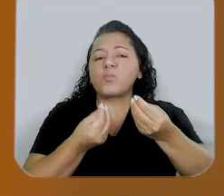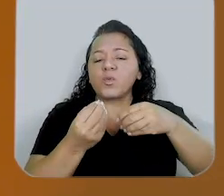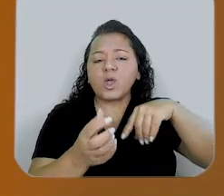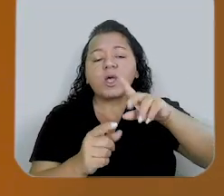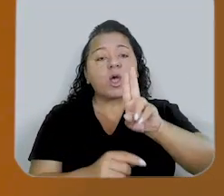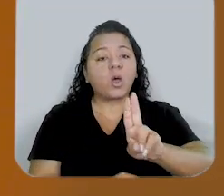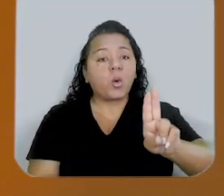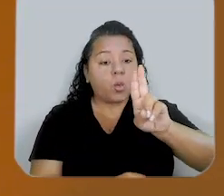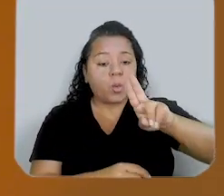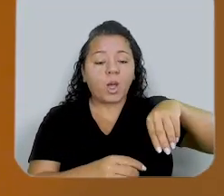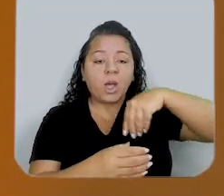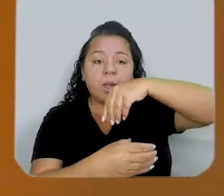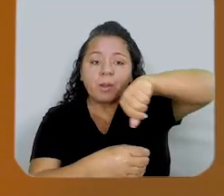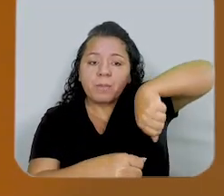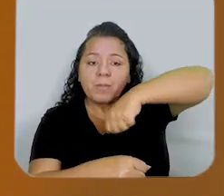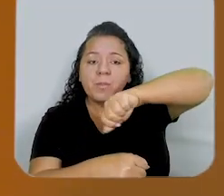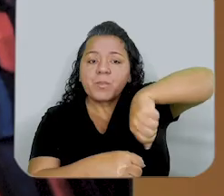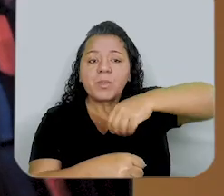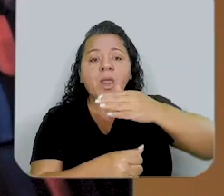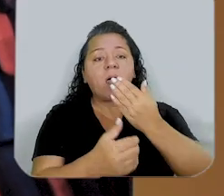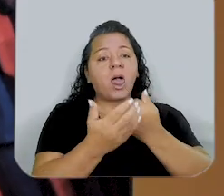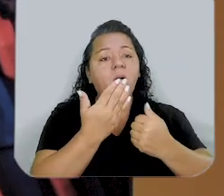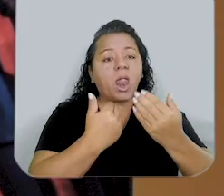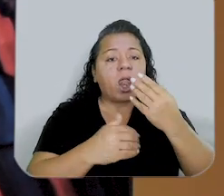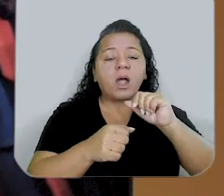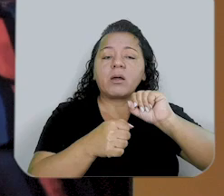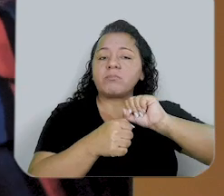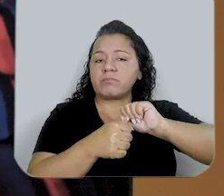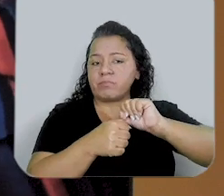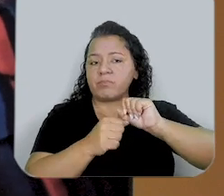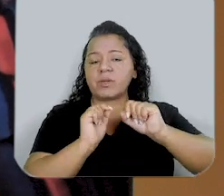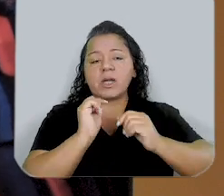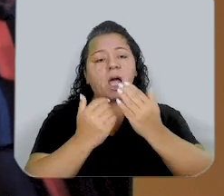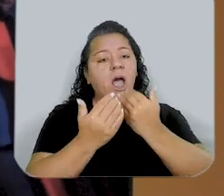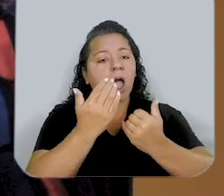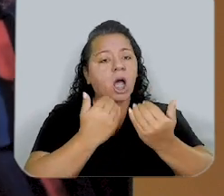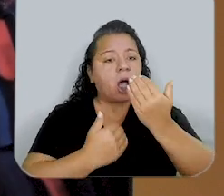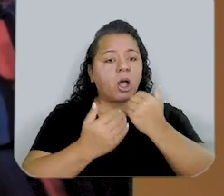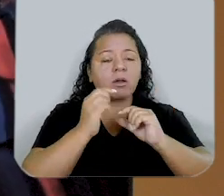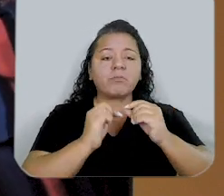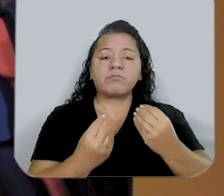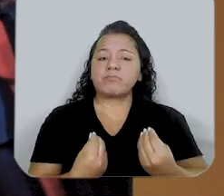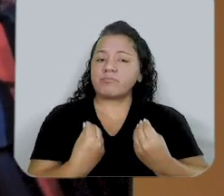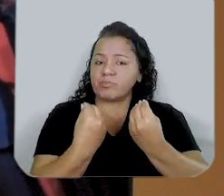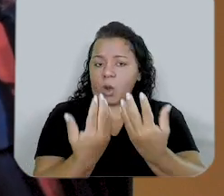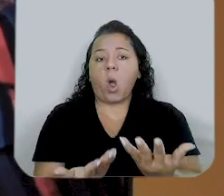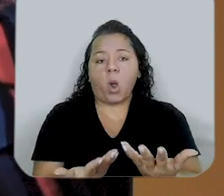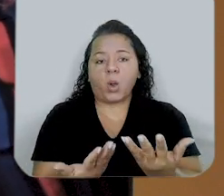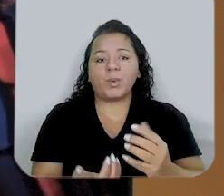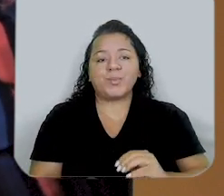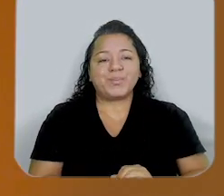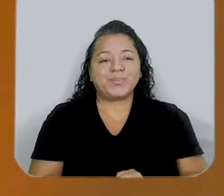que é utilizado na produção dos alimentos aqui para ser oferecido.